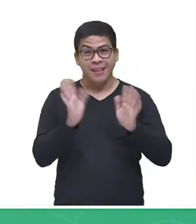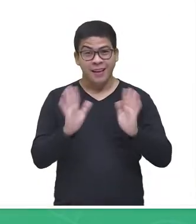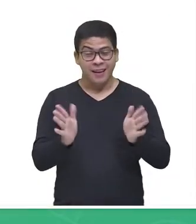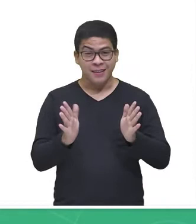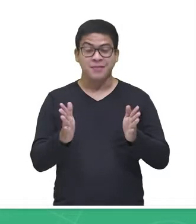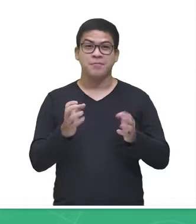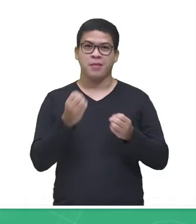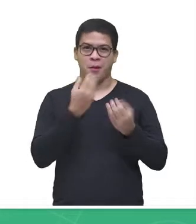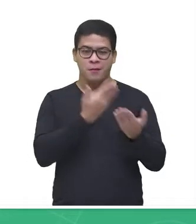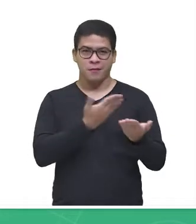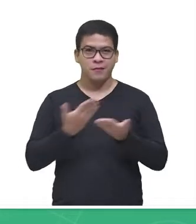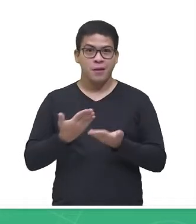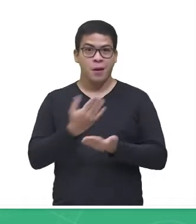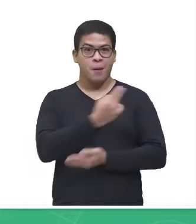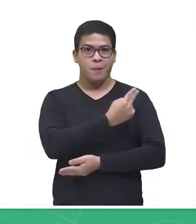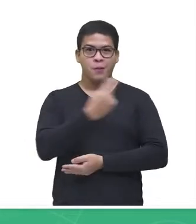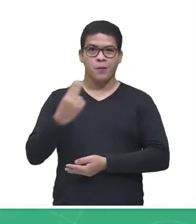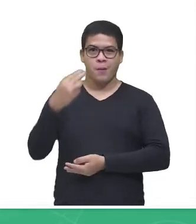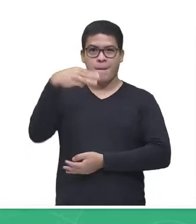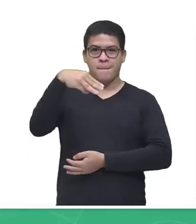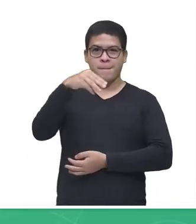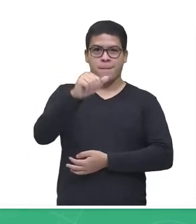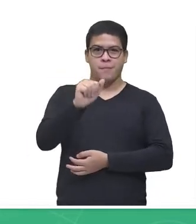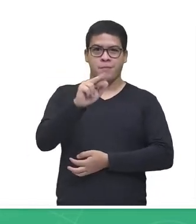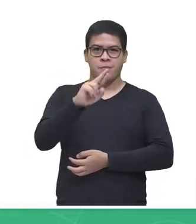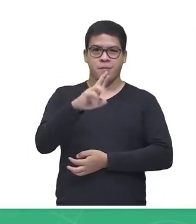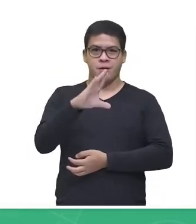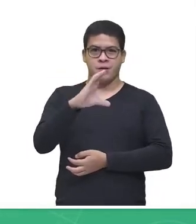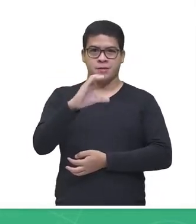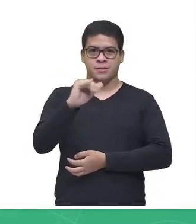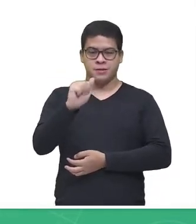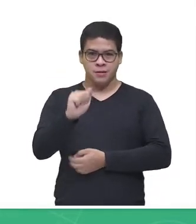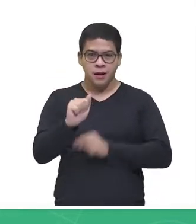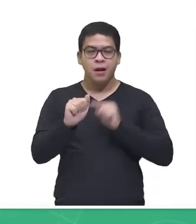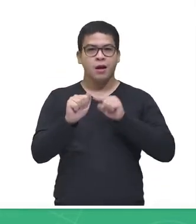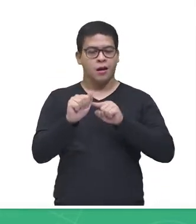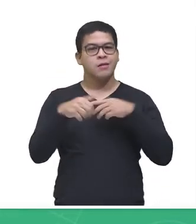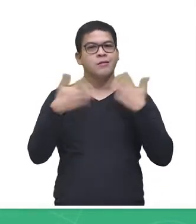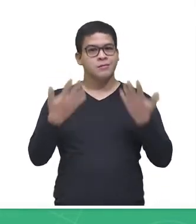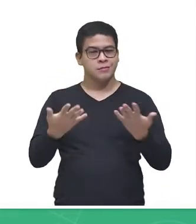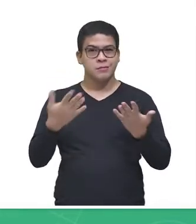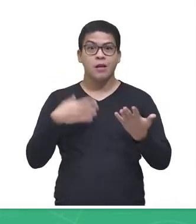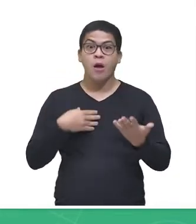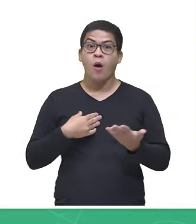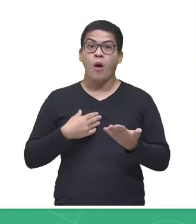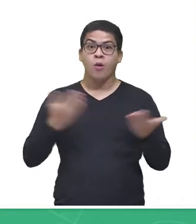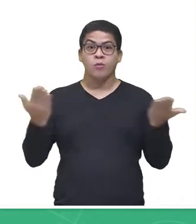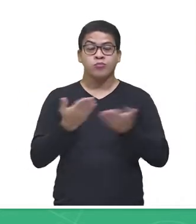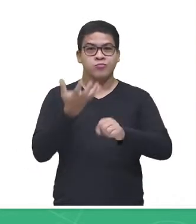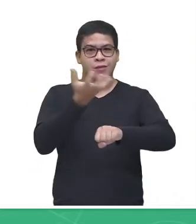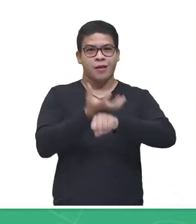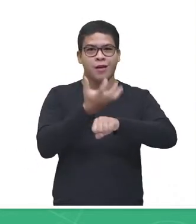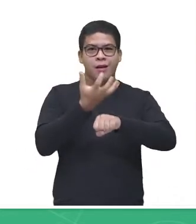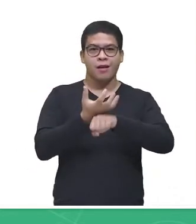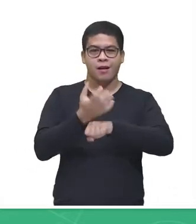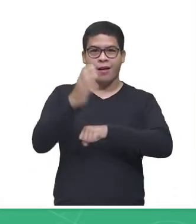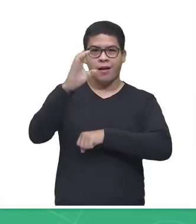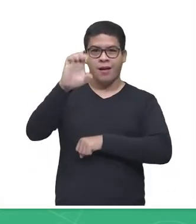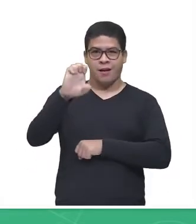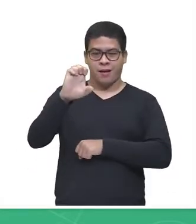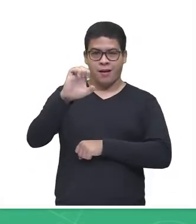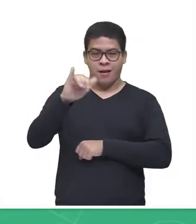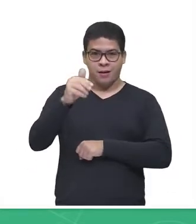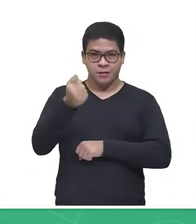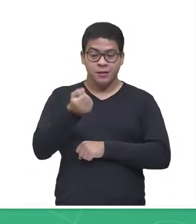Olá, eu sou a professora Márcia Maciel e nós vamos para mais uma aula de Biologia da EJA Ensino Médio,